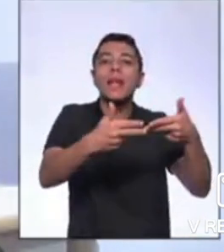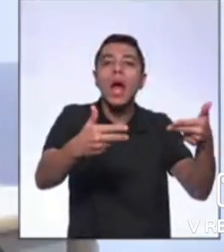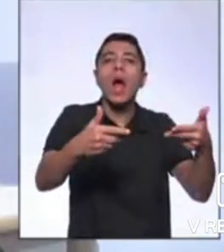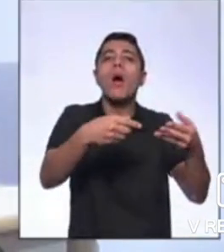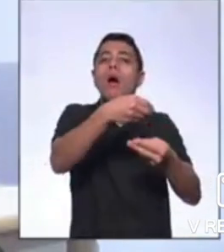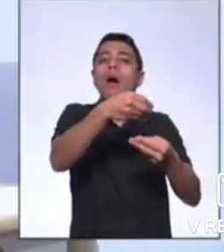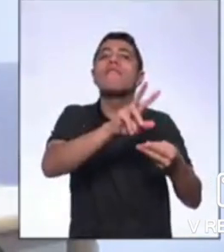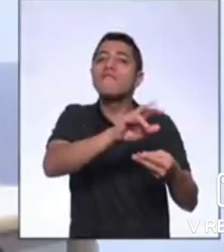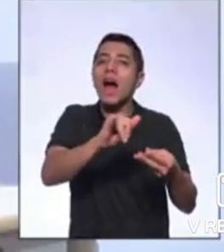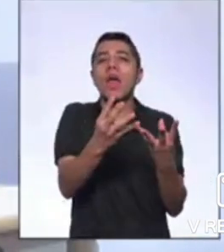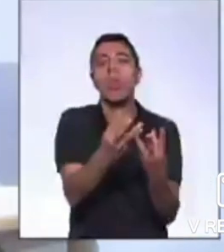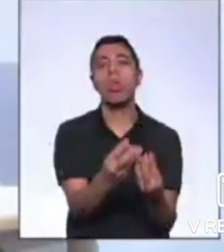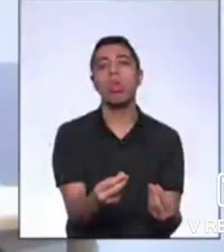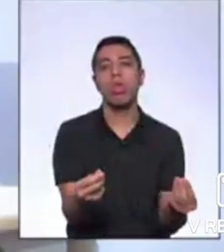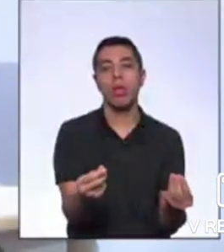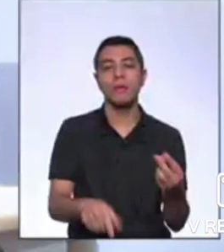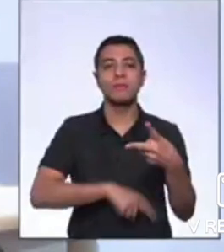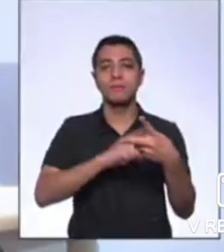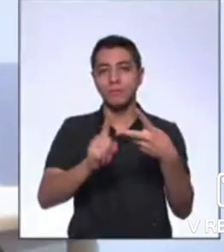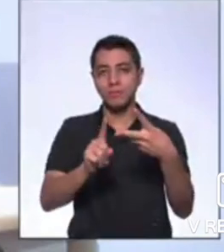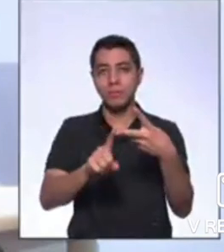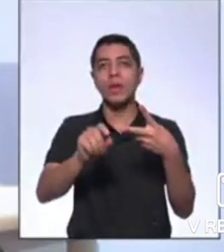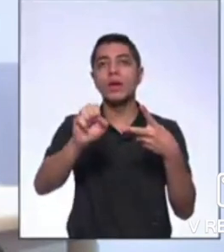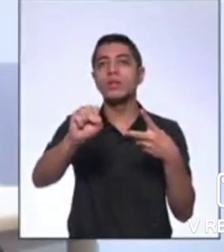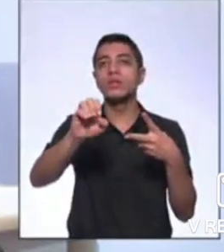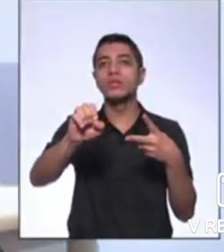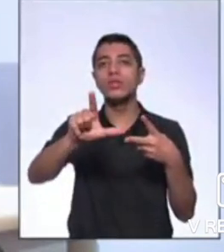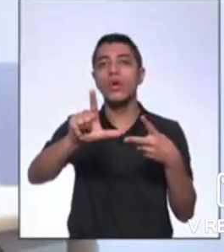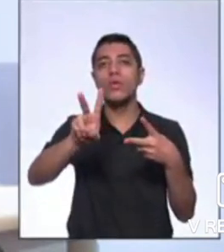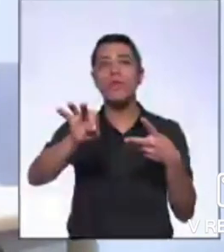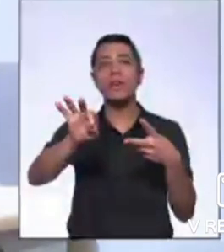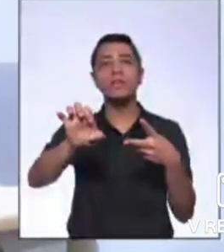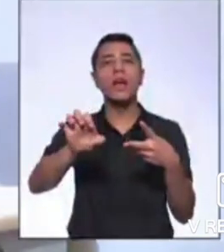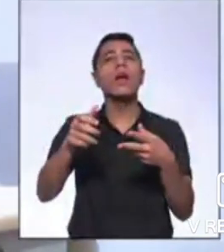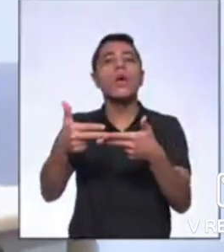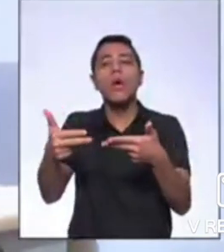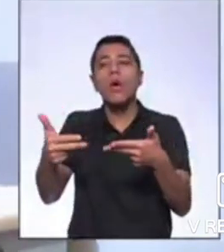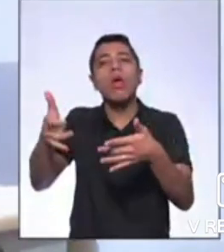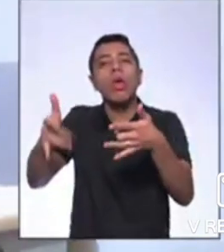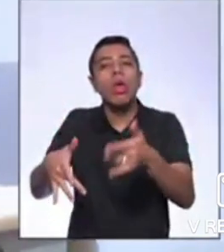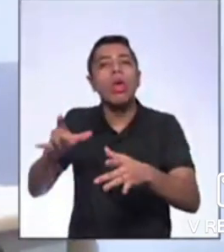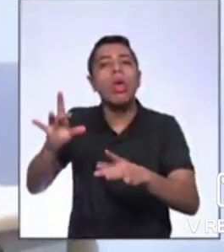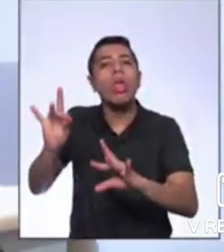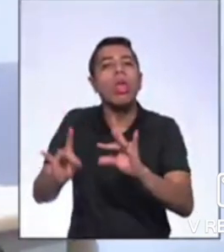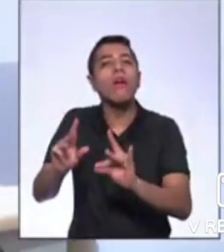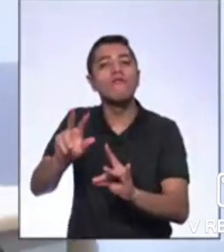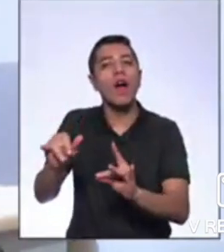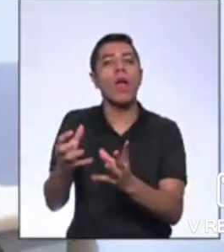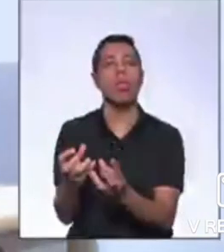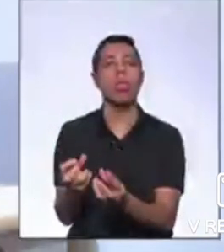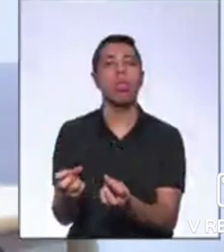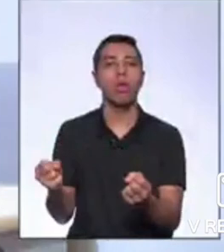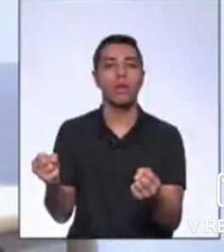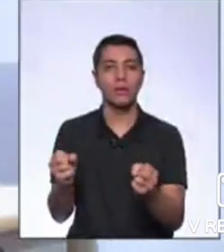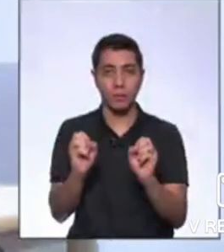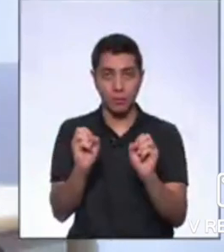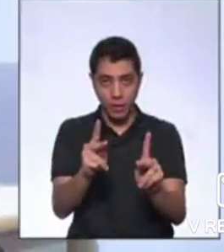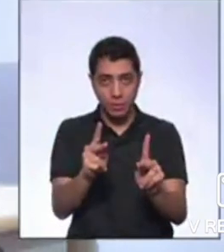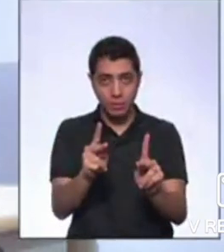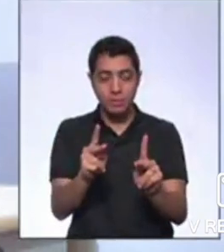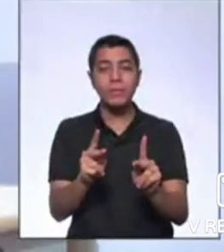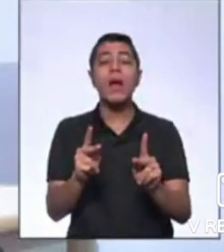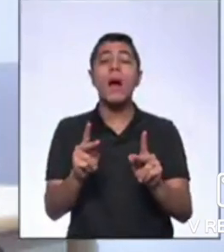E o solvente é aquele que vai dissolver o soluto. Tudo bem? Na grande maioria, eu teria o soluto em menor